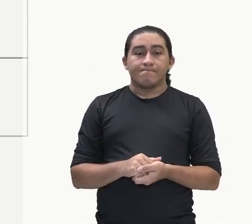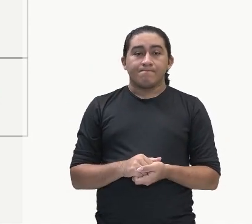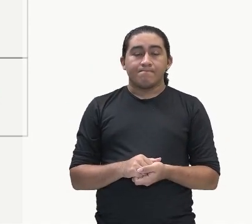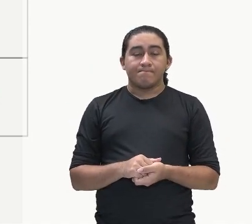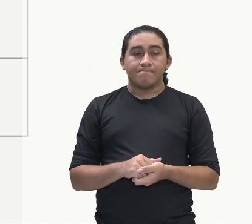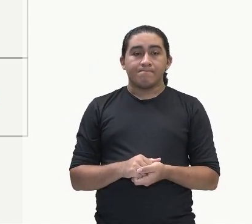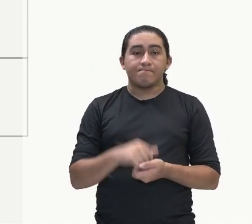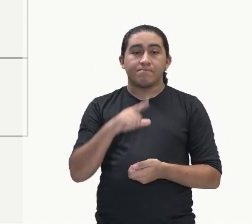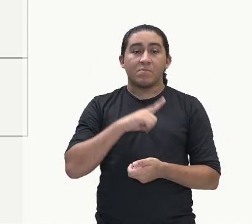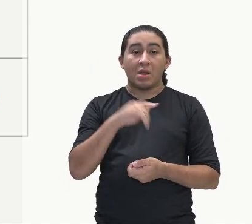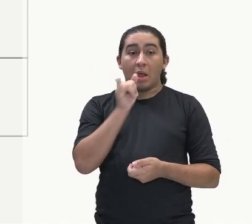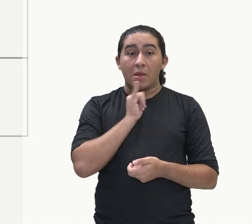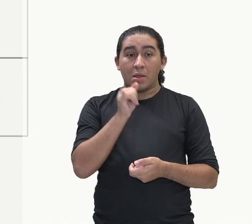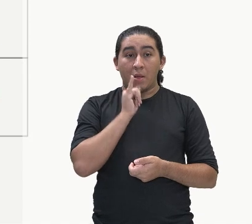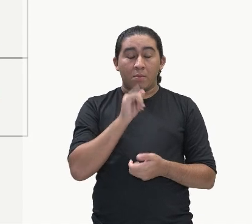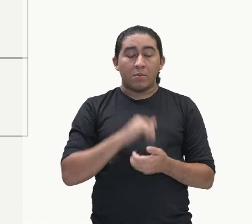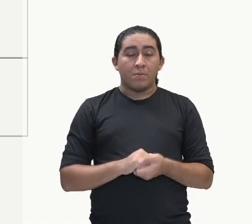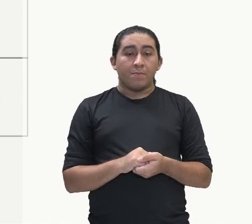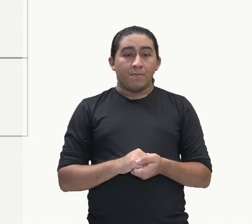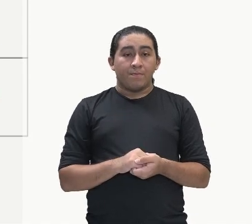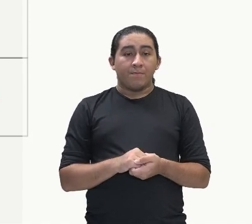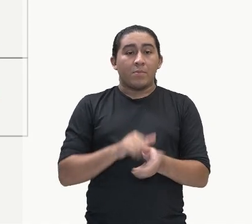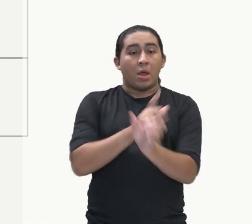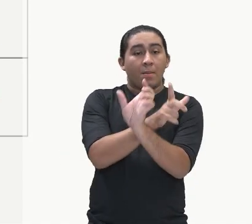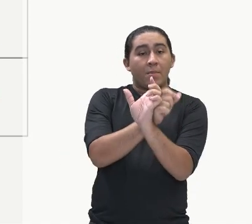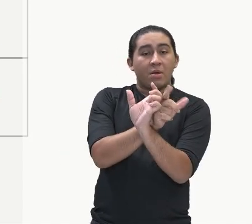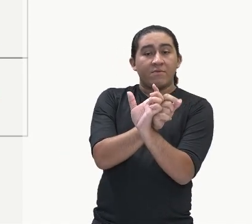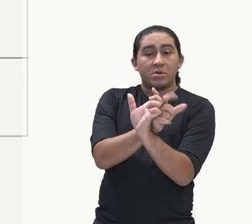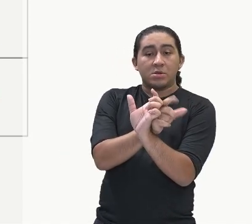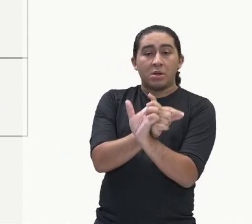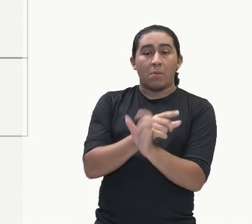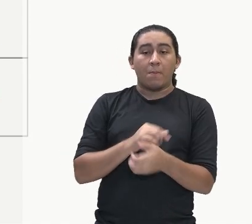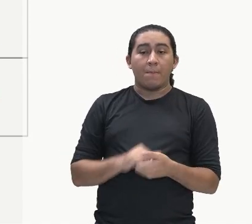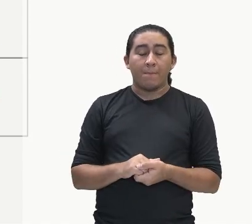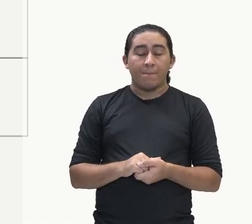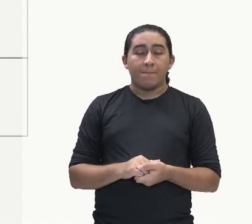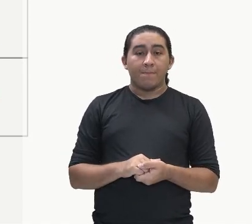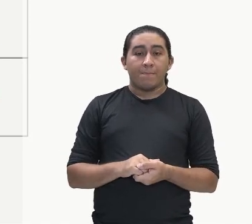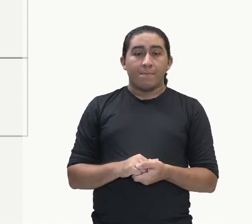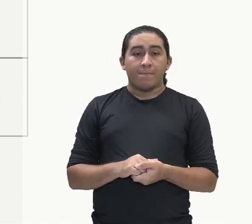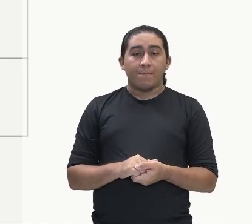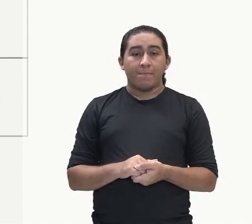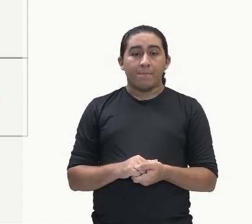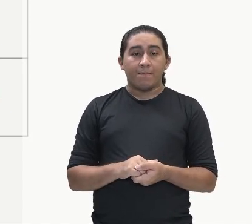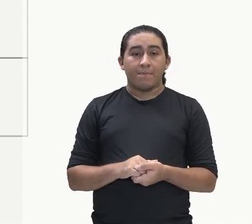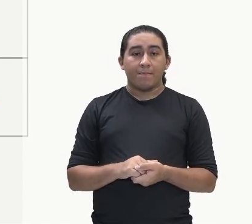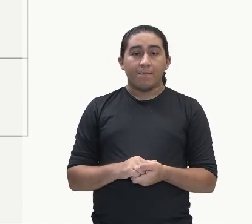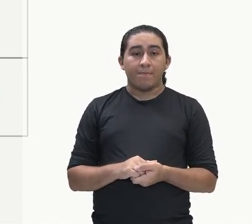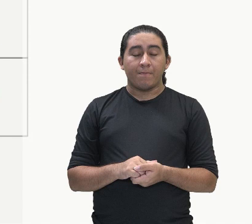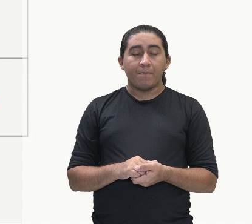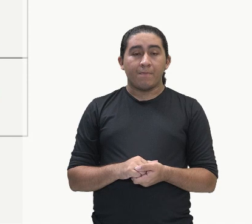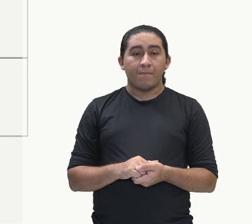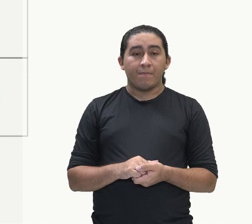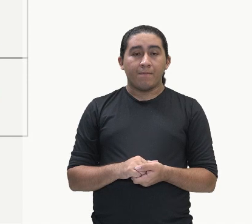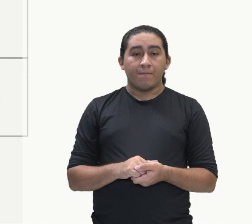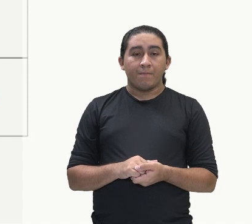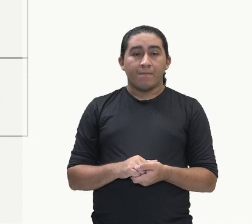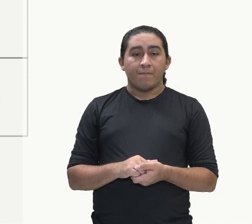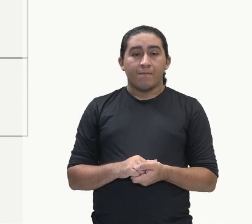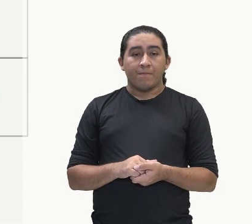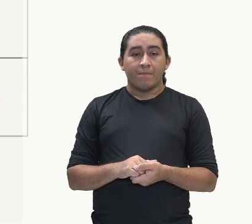aqui o exemplo de prefixal, uma palavra que tenha um prefixo antes. Ó,